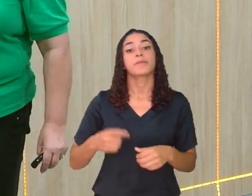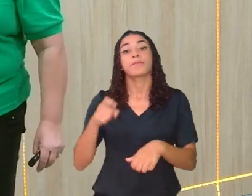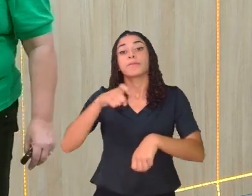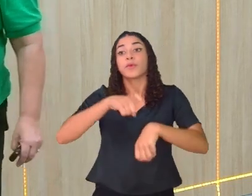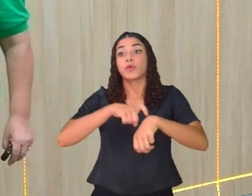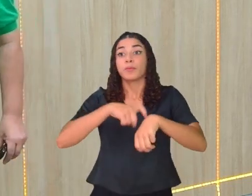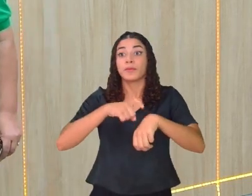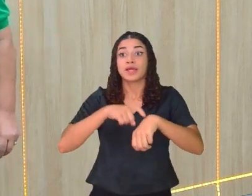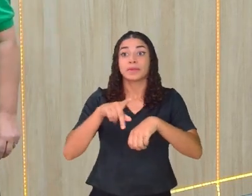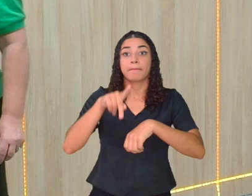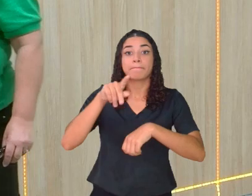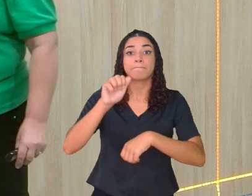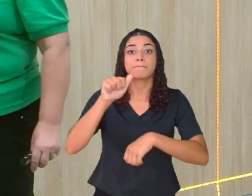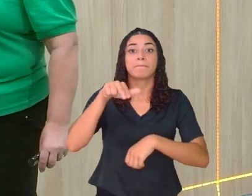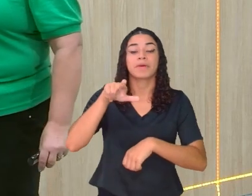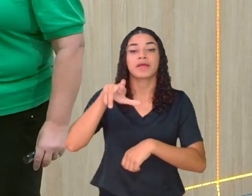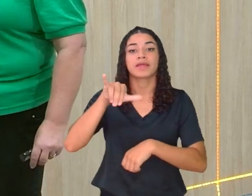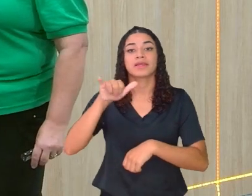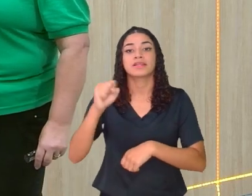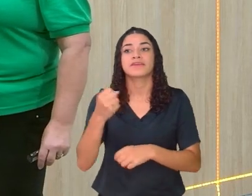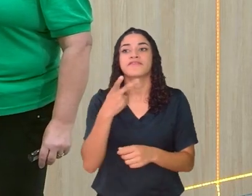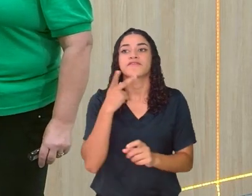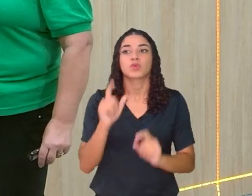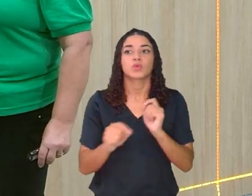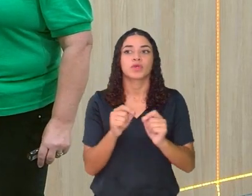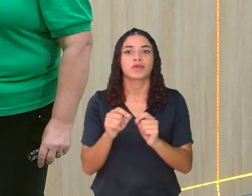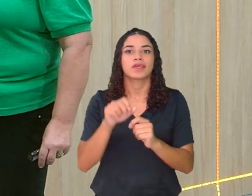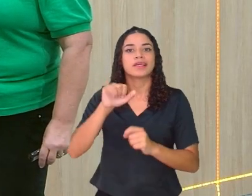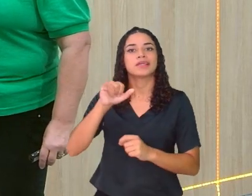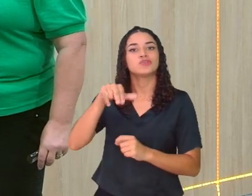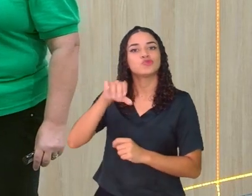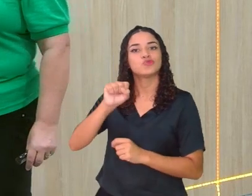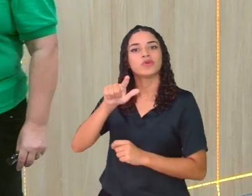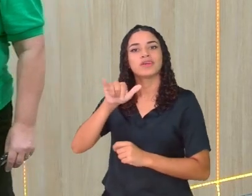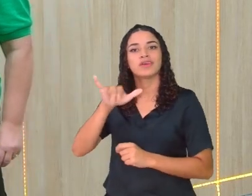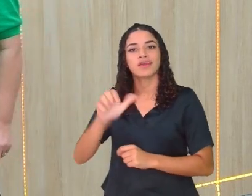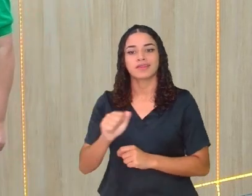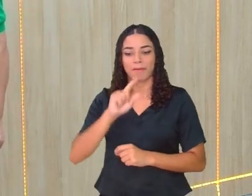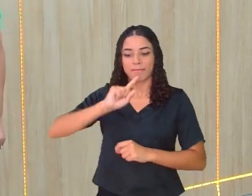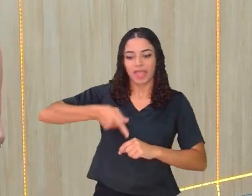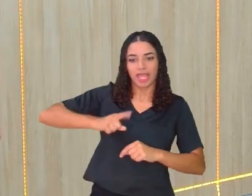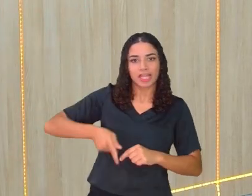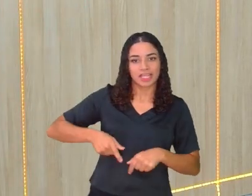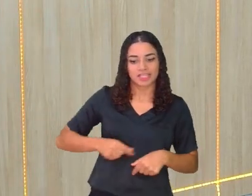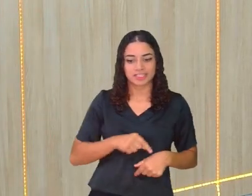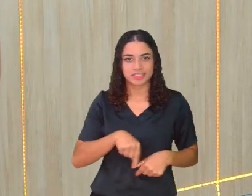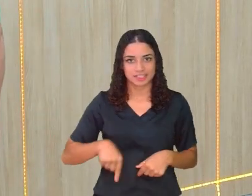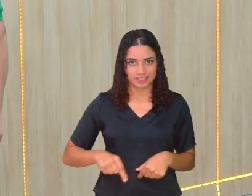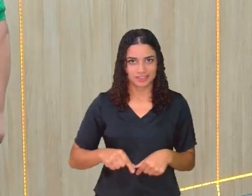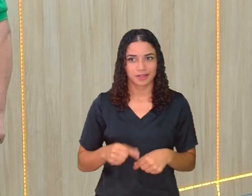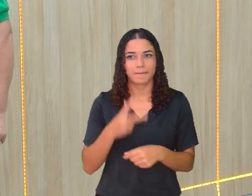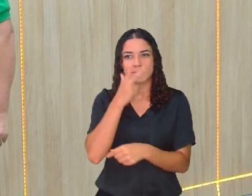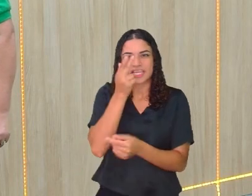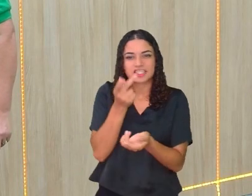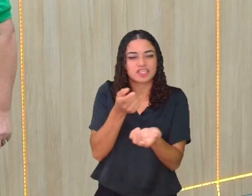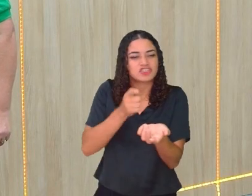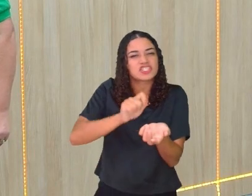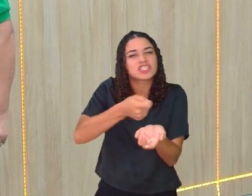que o pâncreas começa a enviar, ó, a insulina. A insulina é como se ela fosse uma